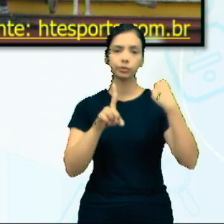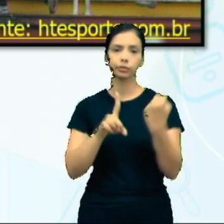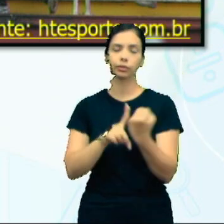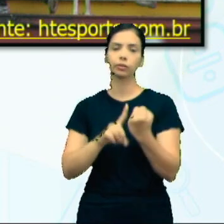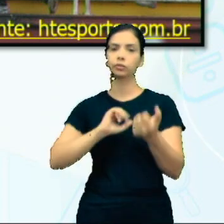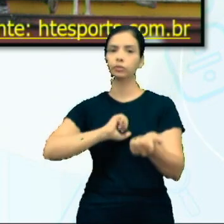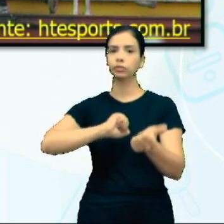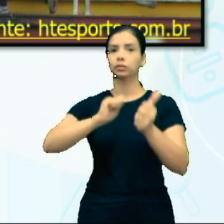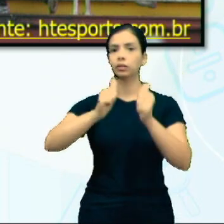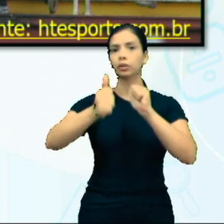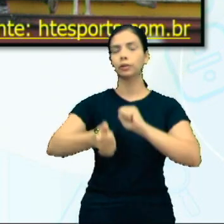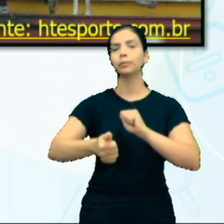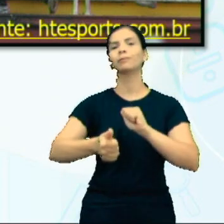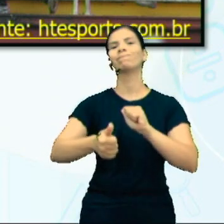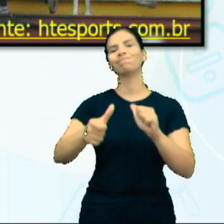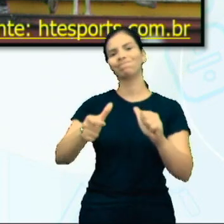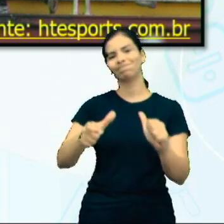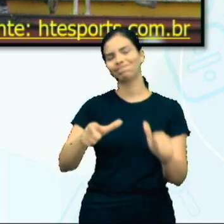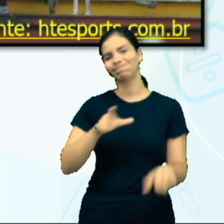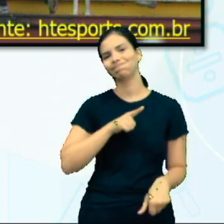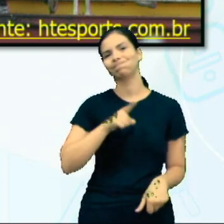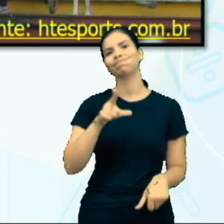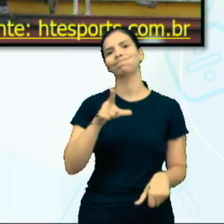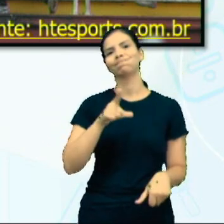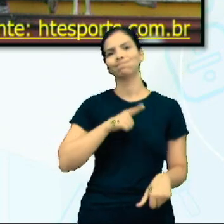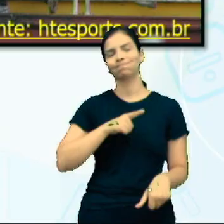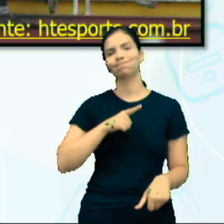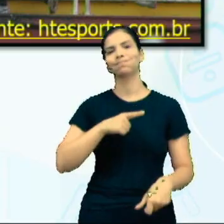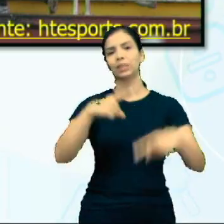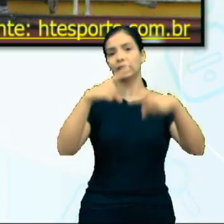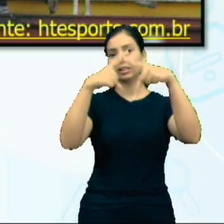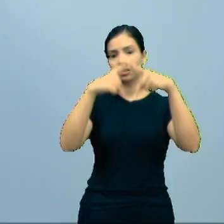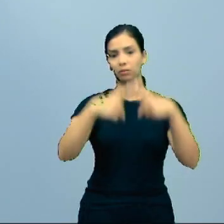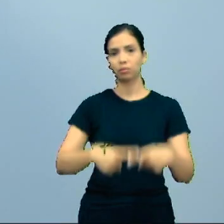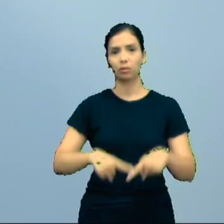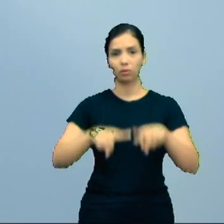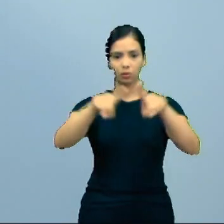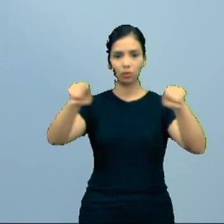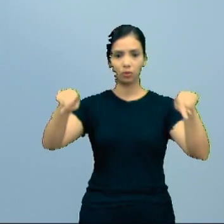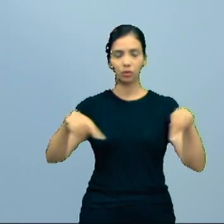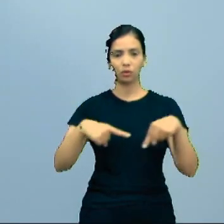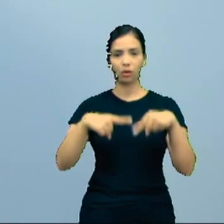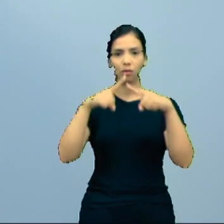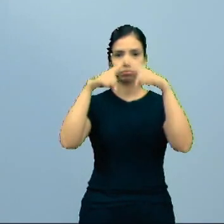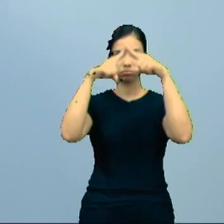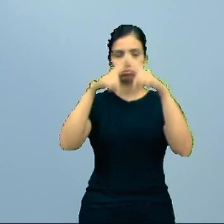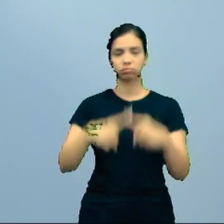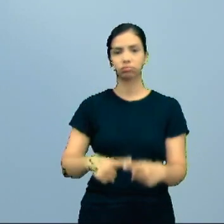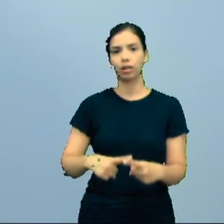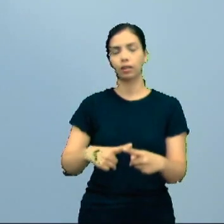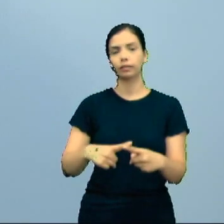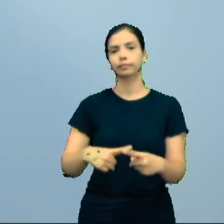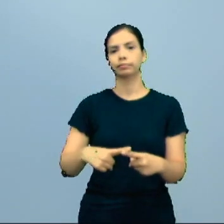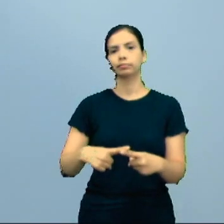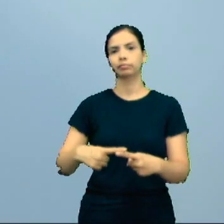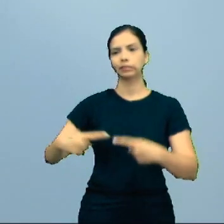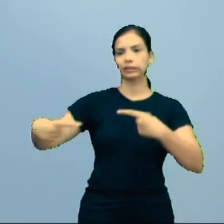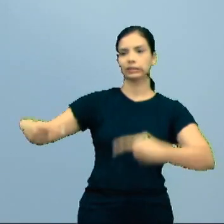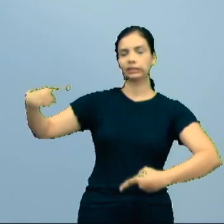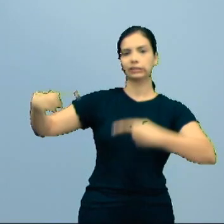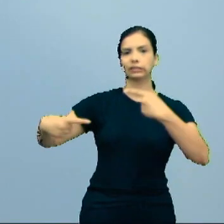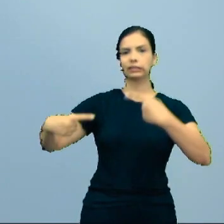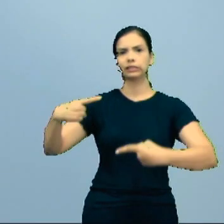não está isento. A competição, o ambiente competitivo que o esporte produz mobiliza